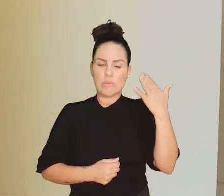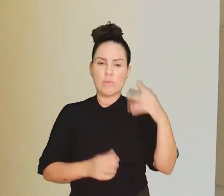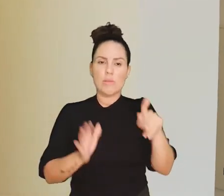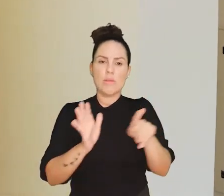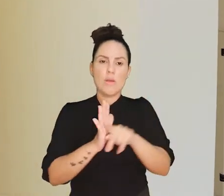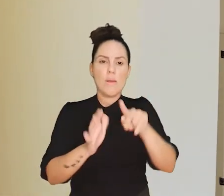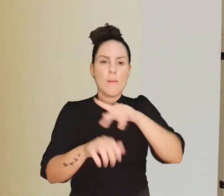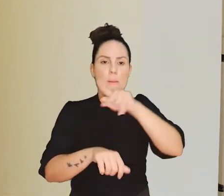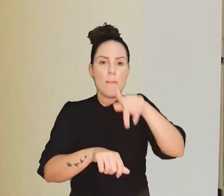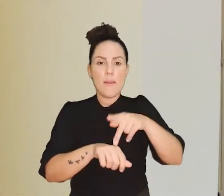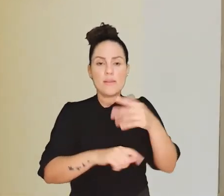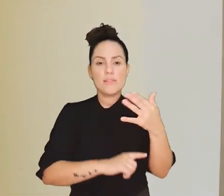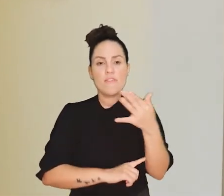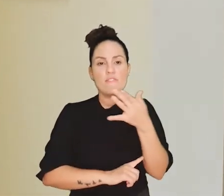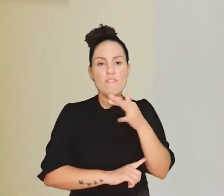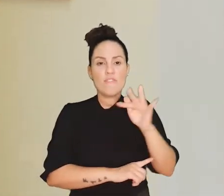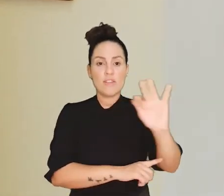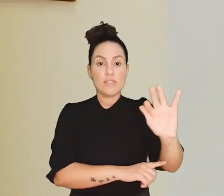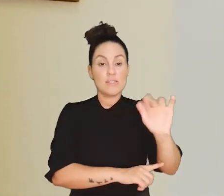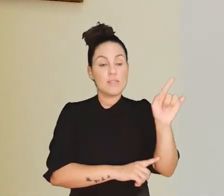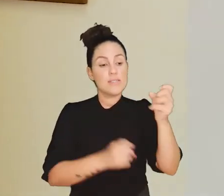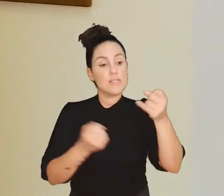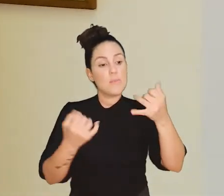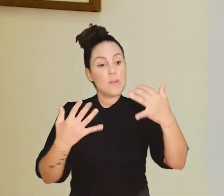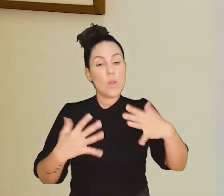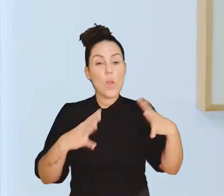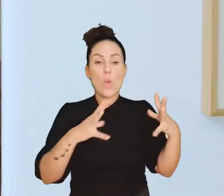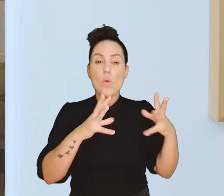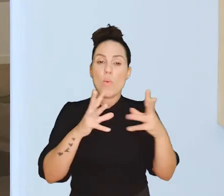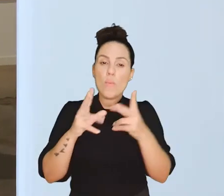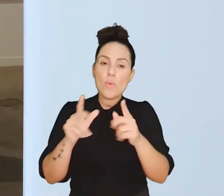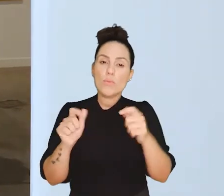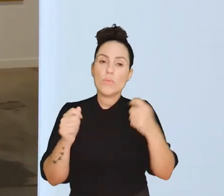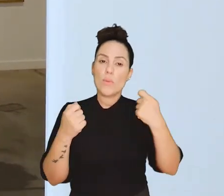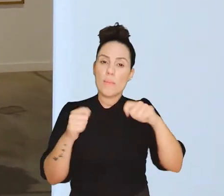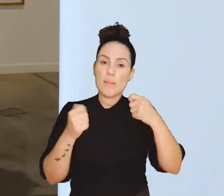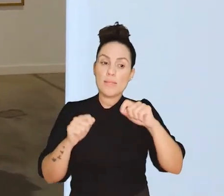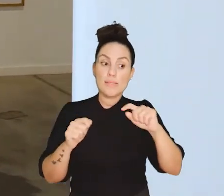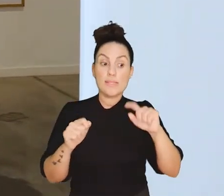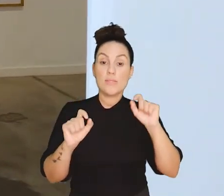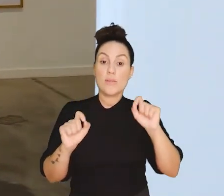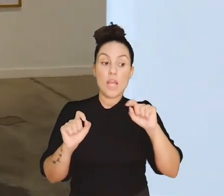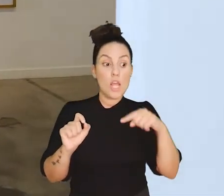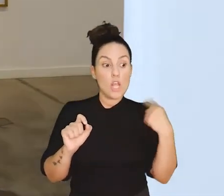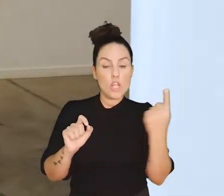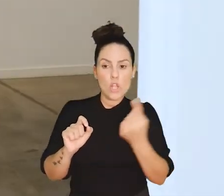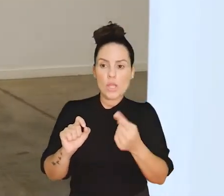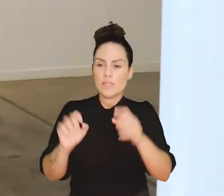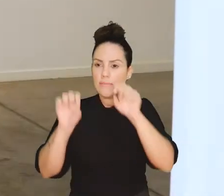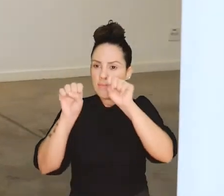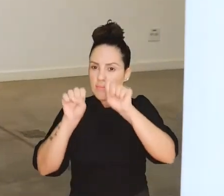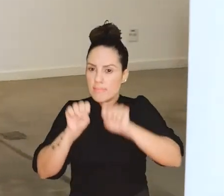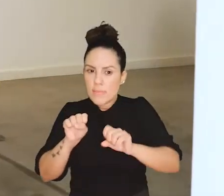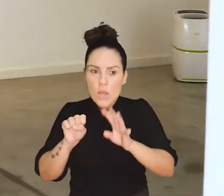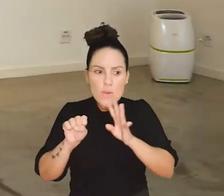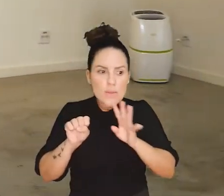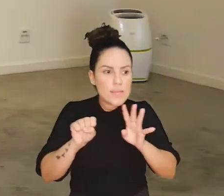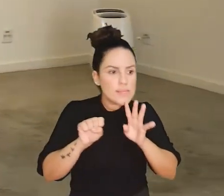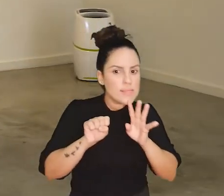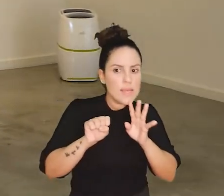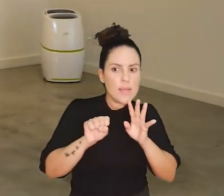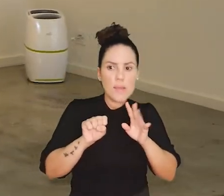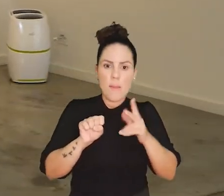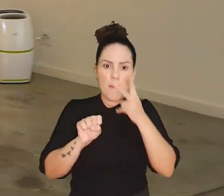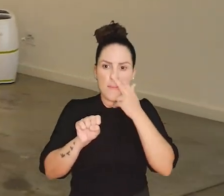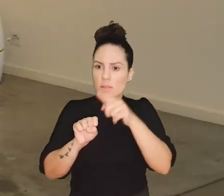anos 60 francês, disse que o mundo dos sentidos ele deve ser desbravado como uma fauna